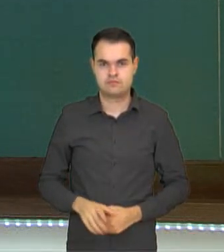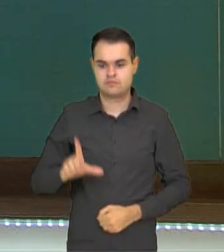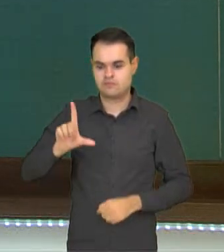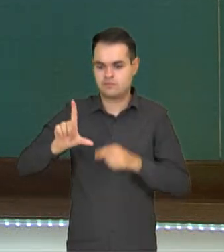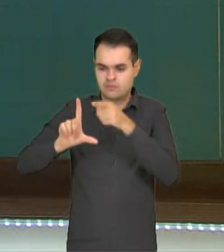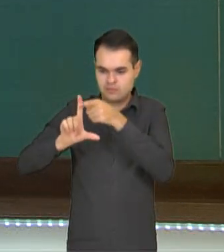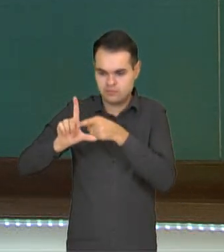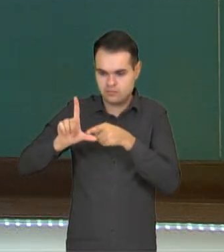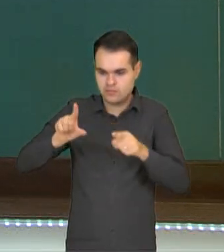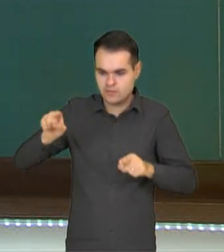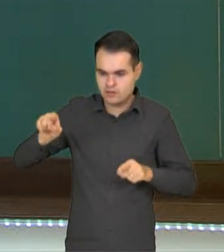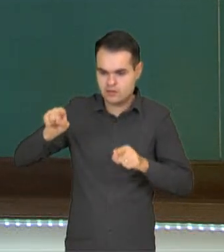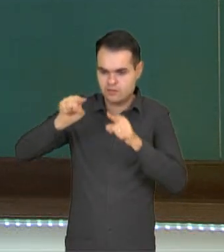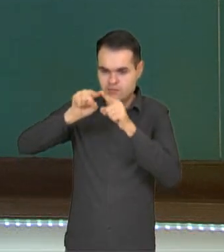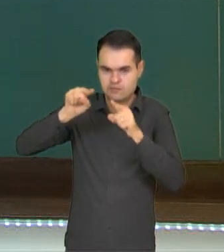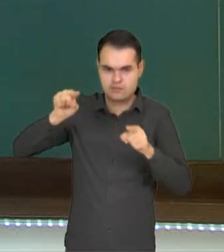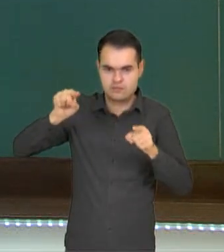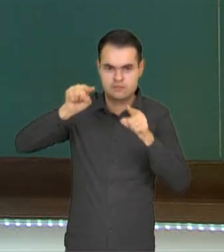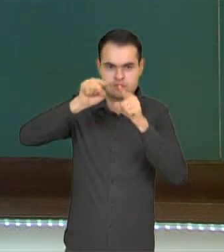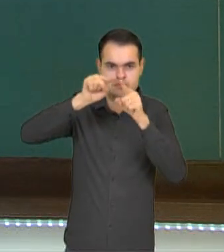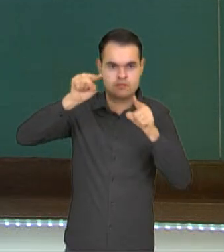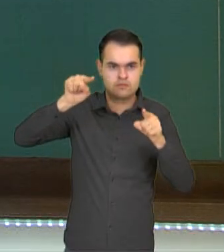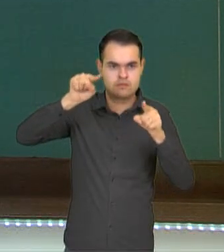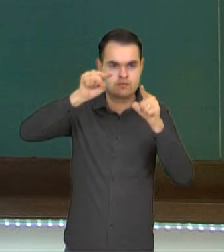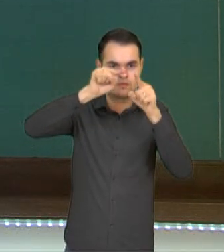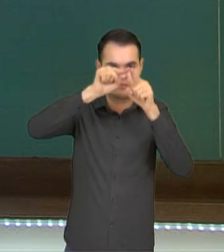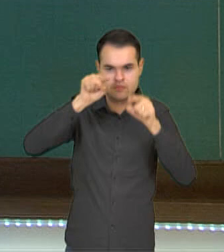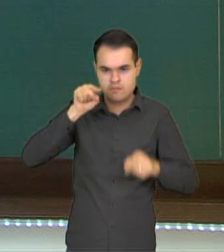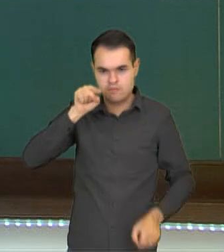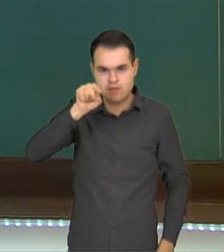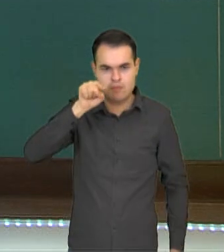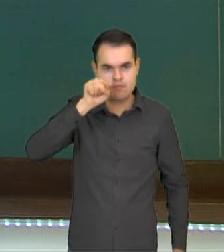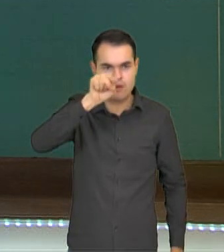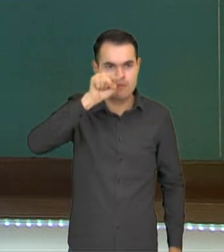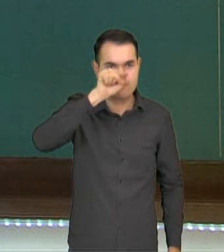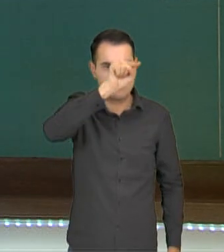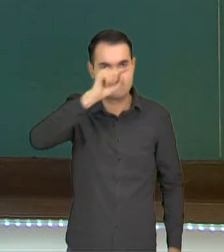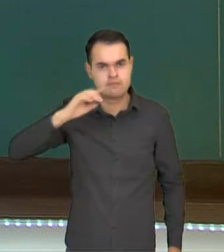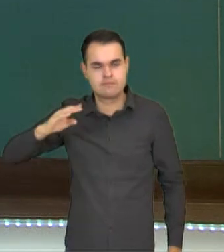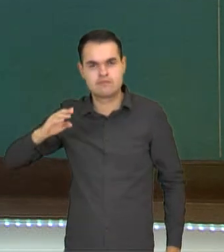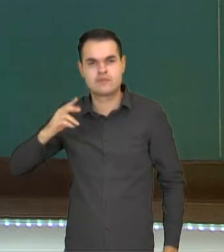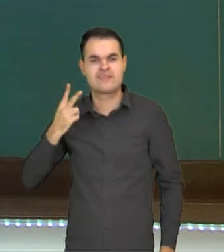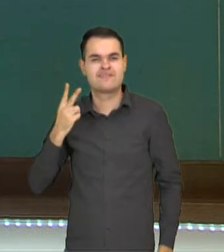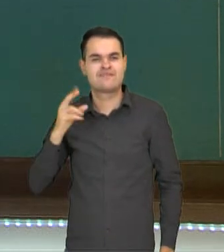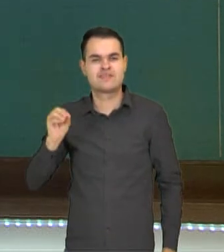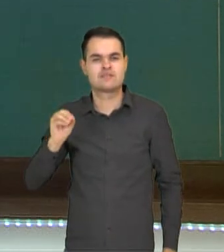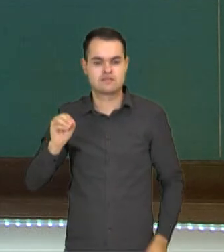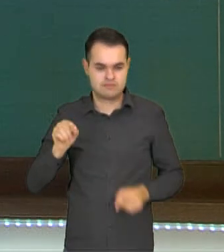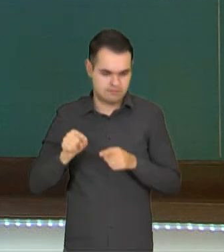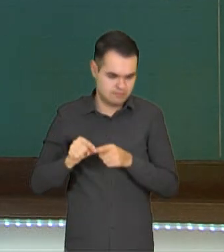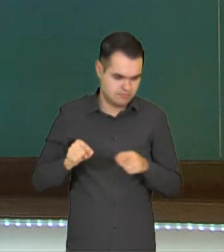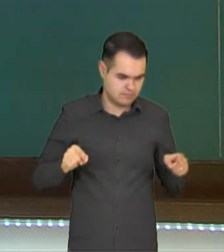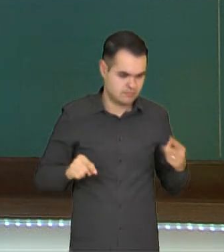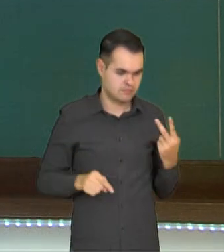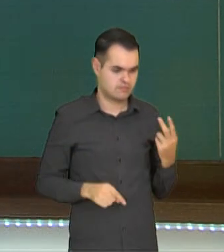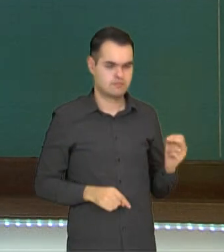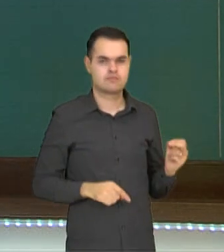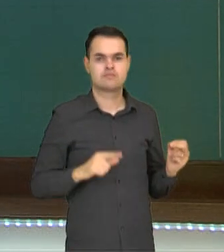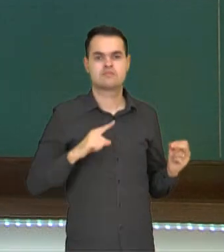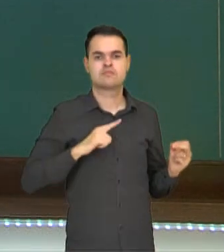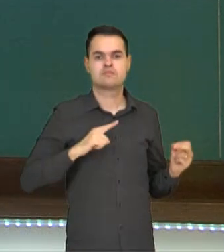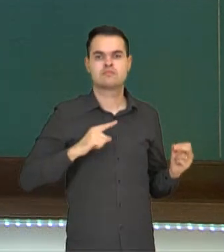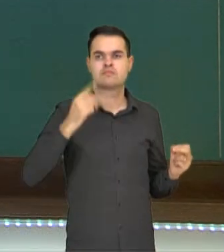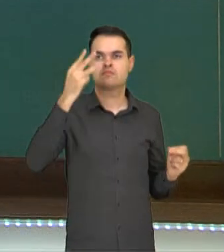20, 30 e 40 também. Então, quando for 20, olha só o que acontece aqui. Nós temos